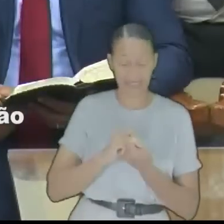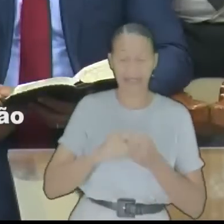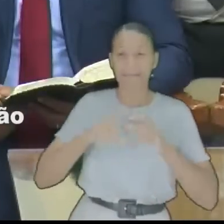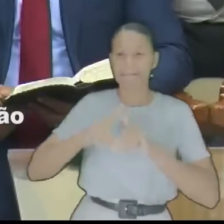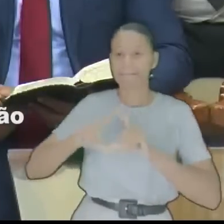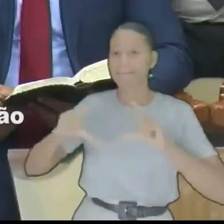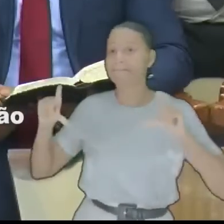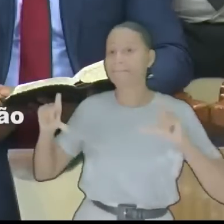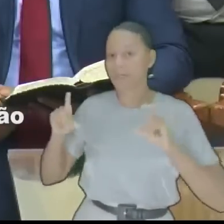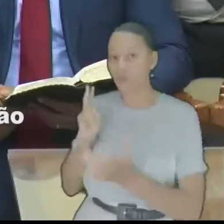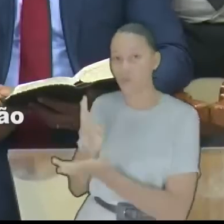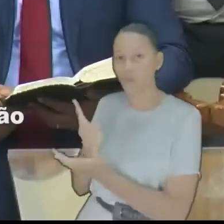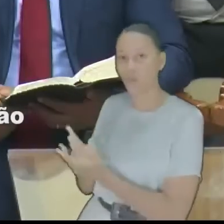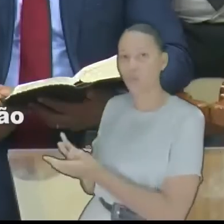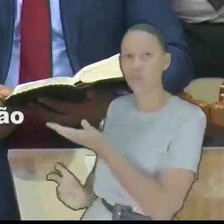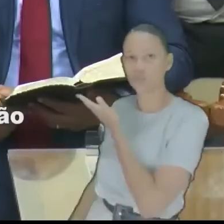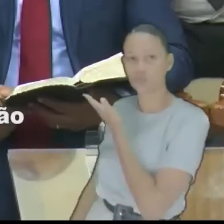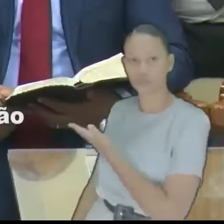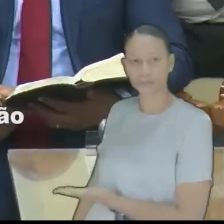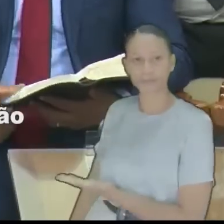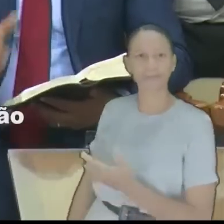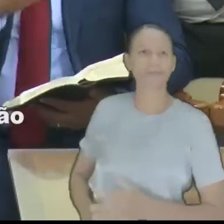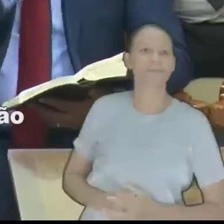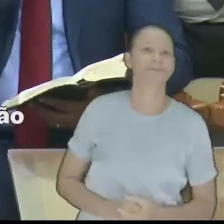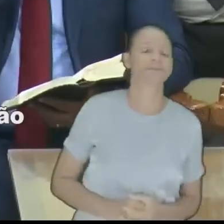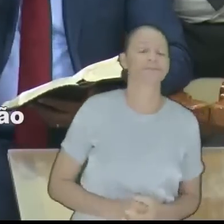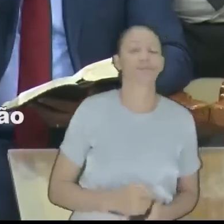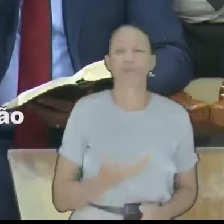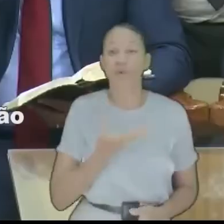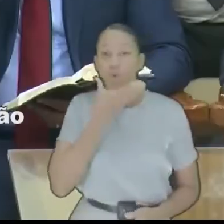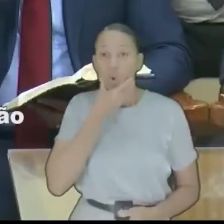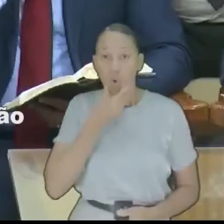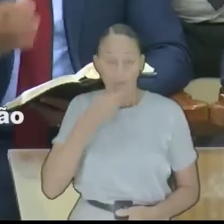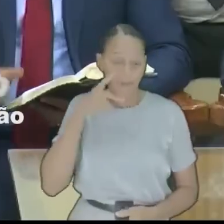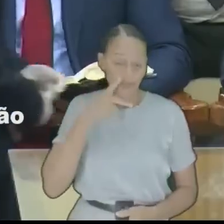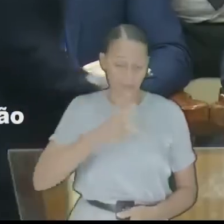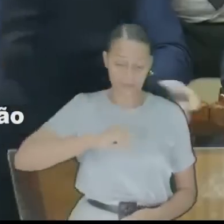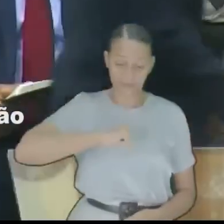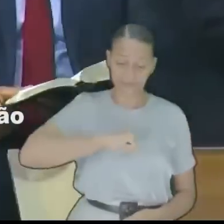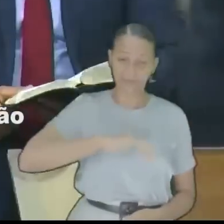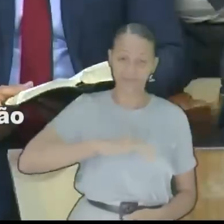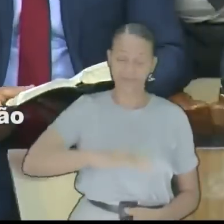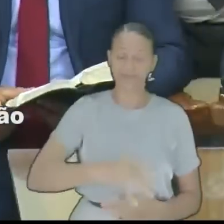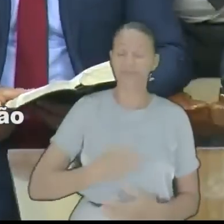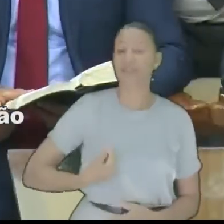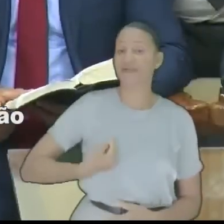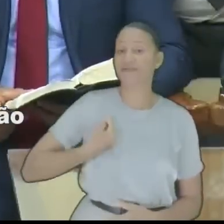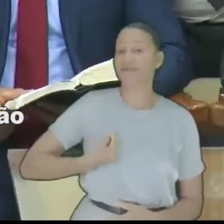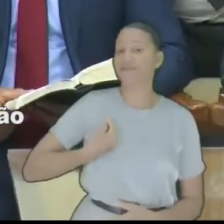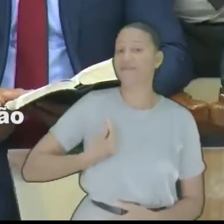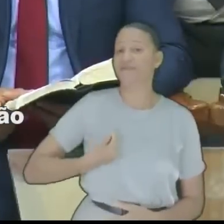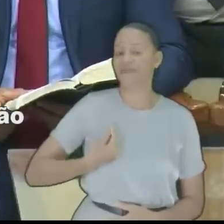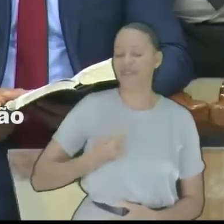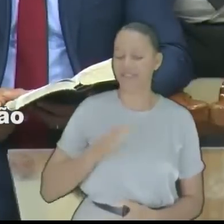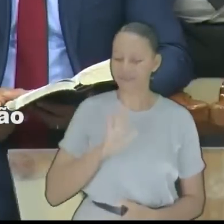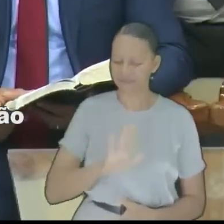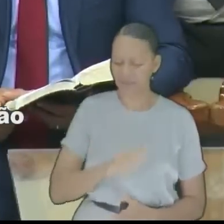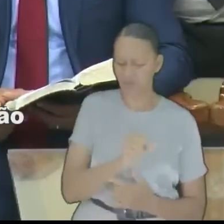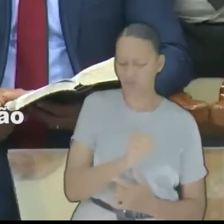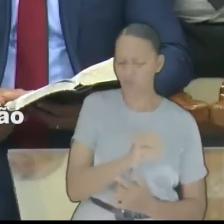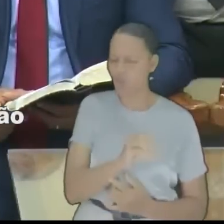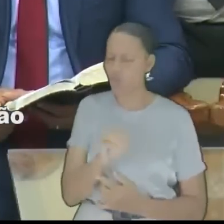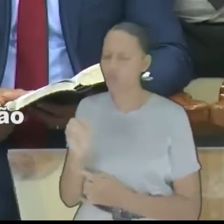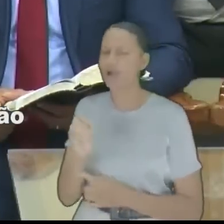na tela. Meus amados irmãos, o profeta Joel, ele viveu cerca de